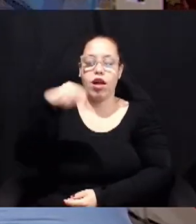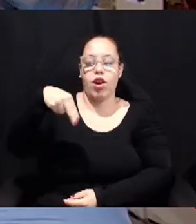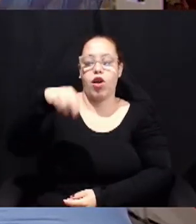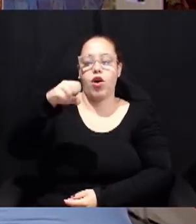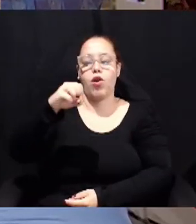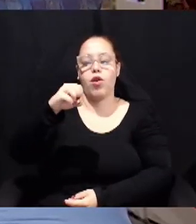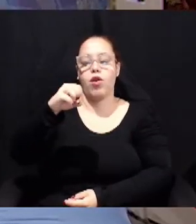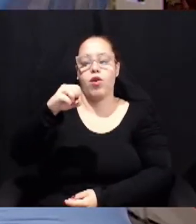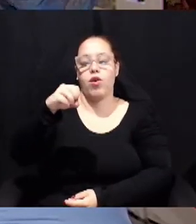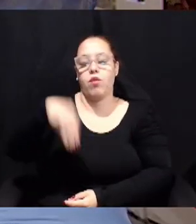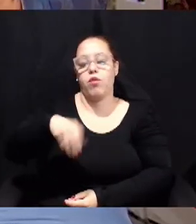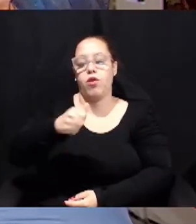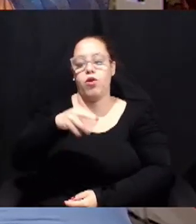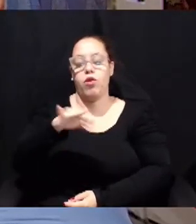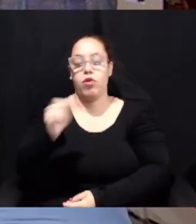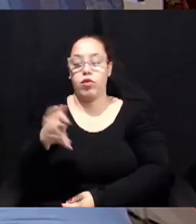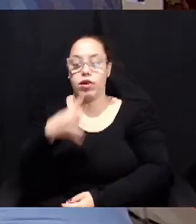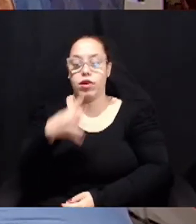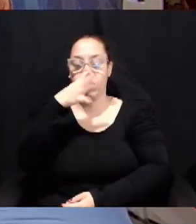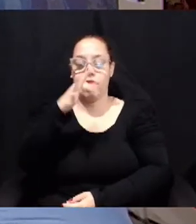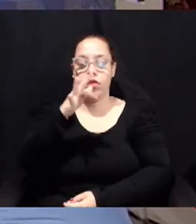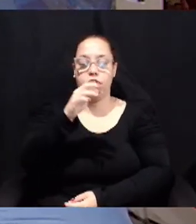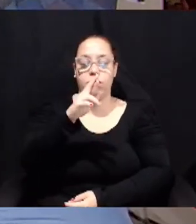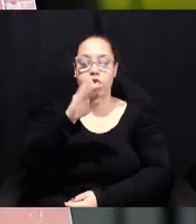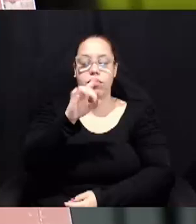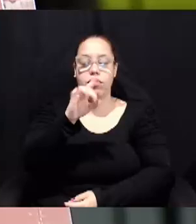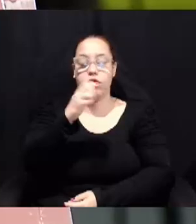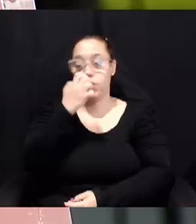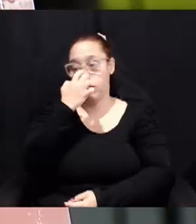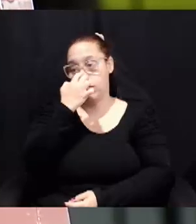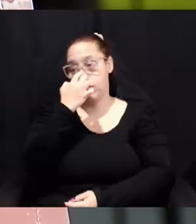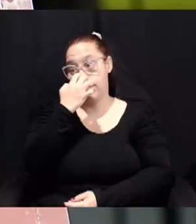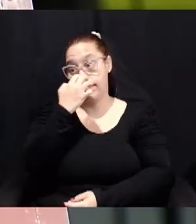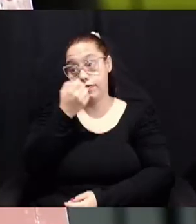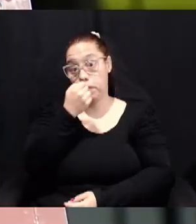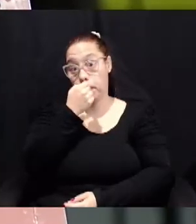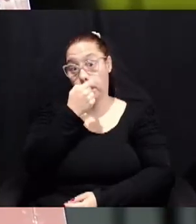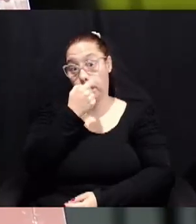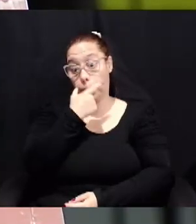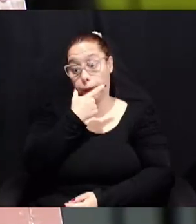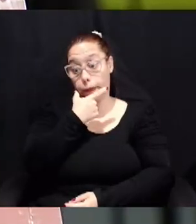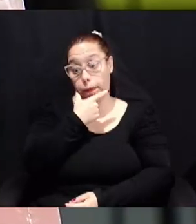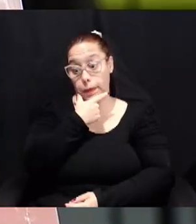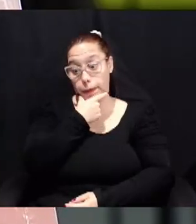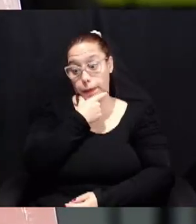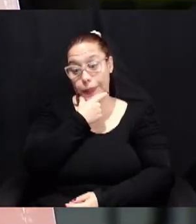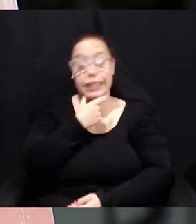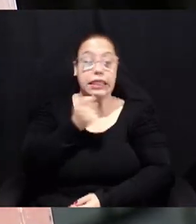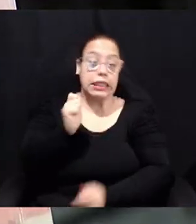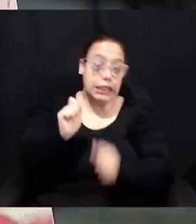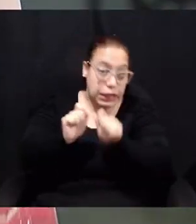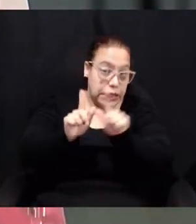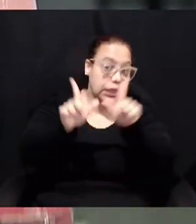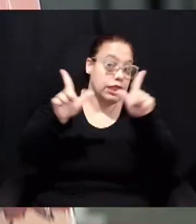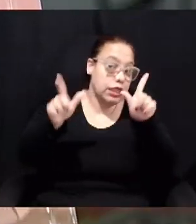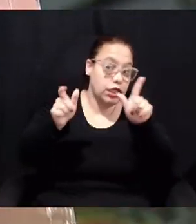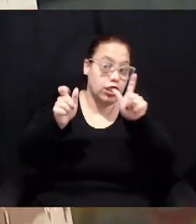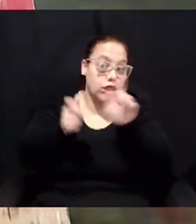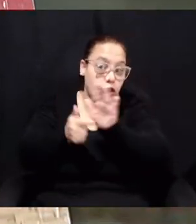se inspira no Ford, que se inspirava no Sr. Bigodinho, né? Então o Mad Max é um dos destaques aí de vocês, que tem um conteúdo